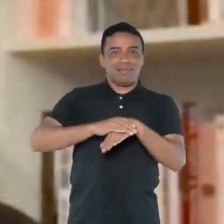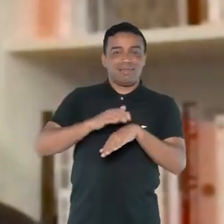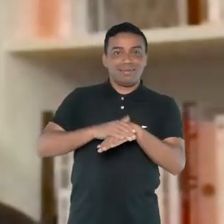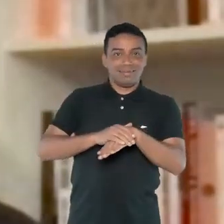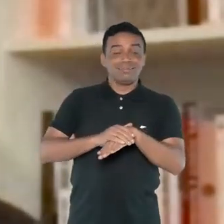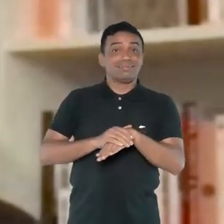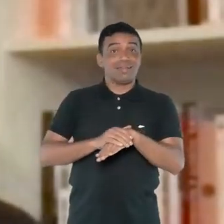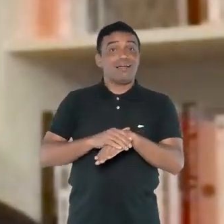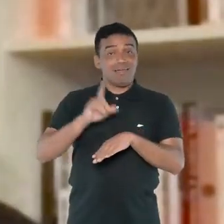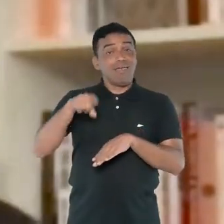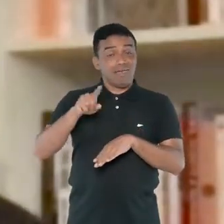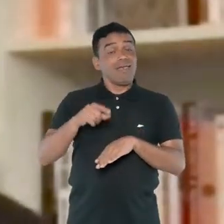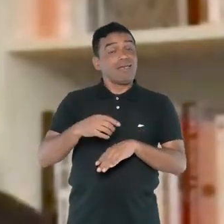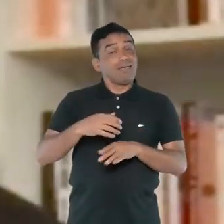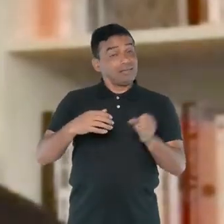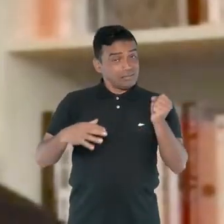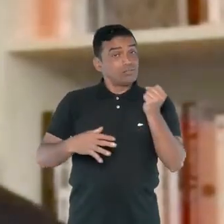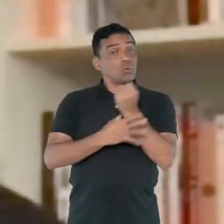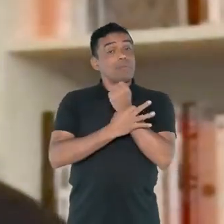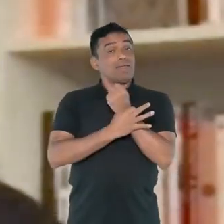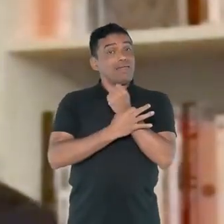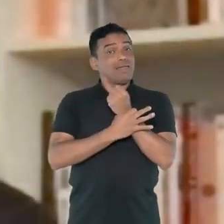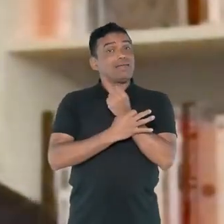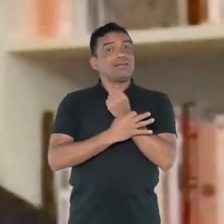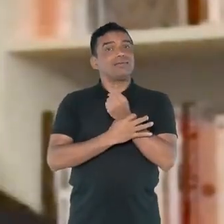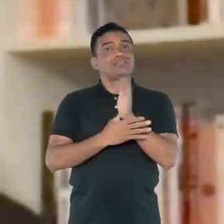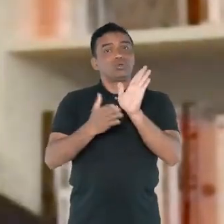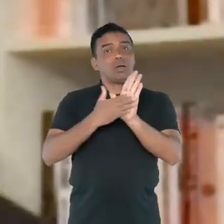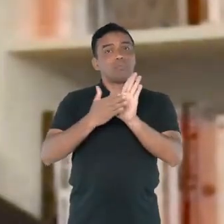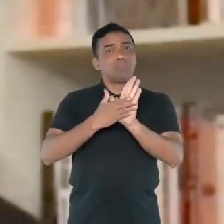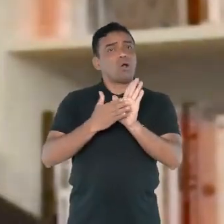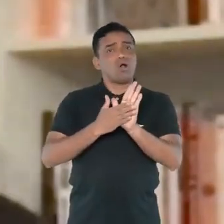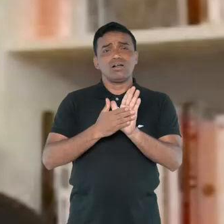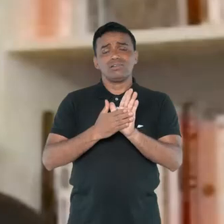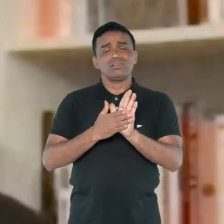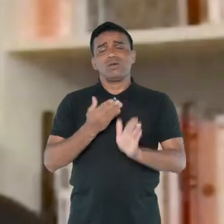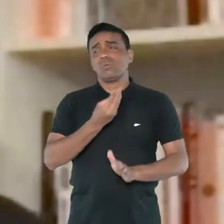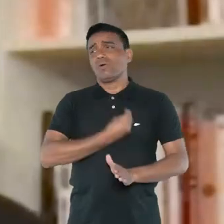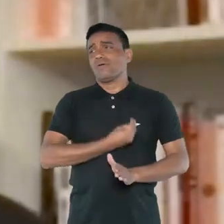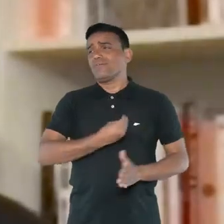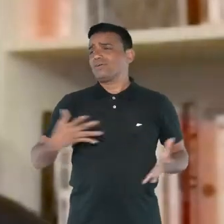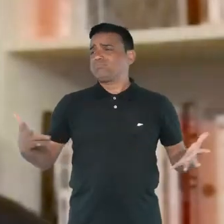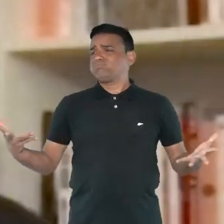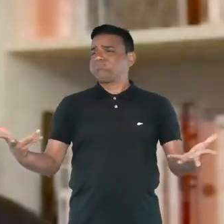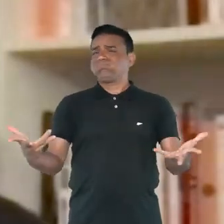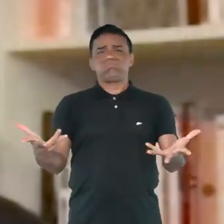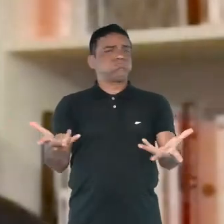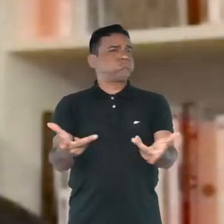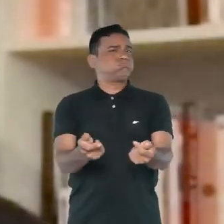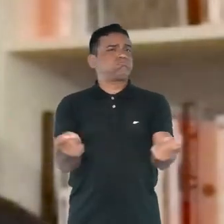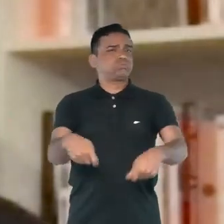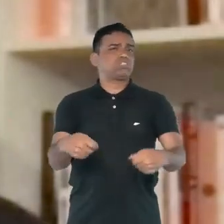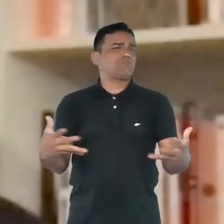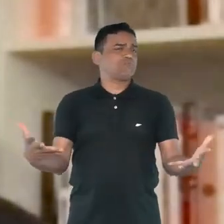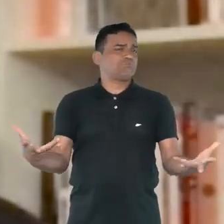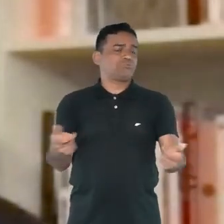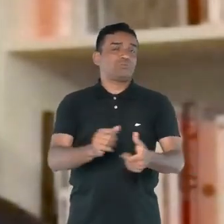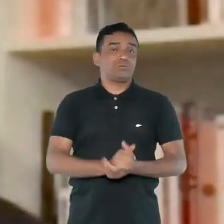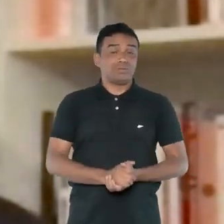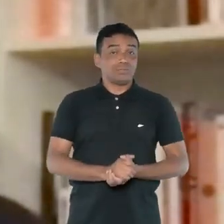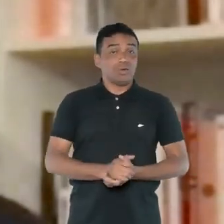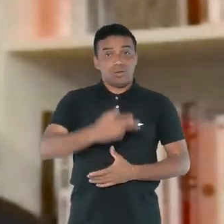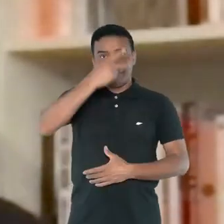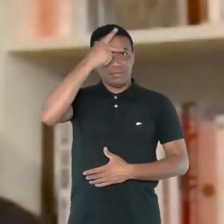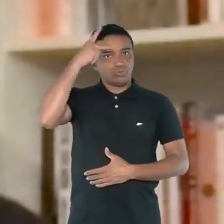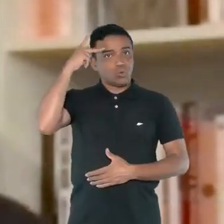uma receita para a vida o mais plena possível. E sinto que, como alguém que